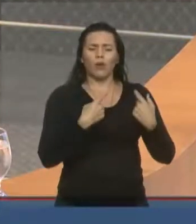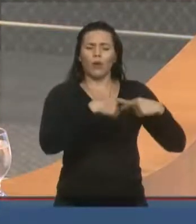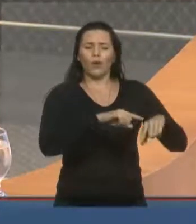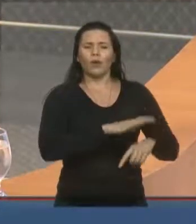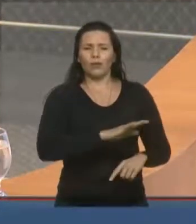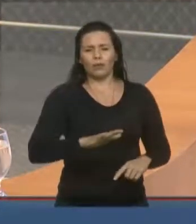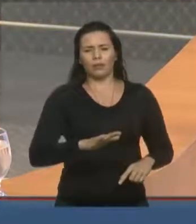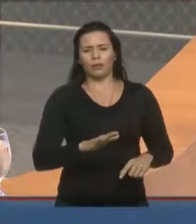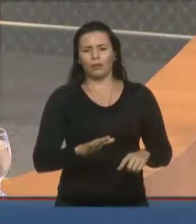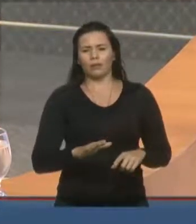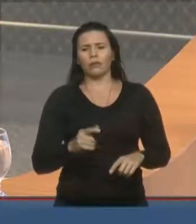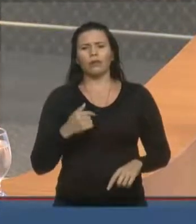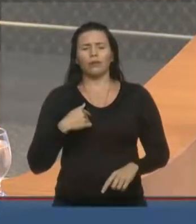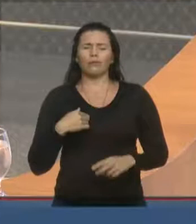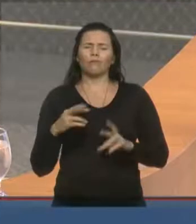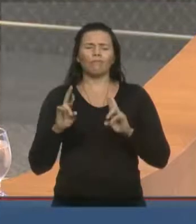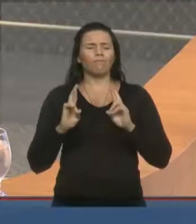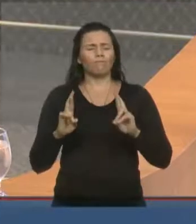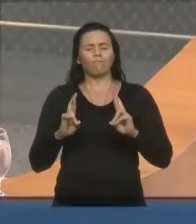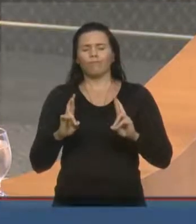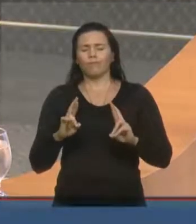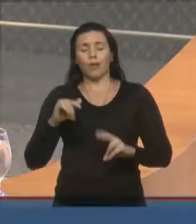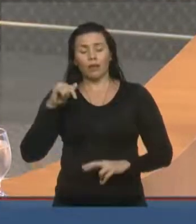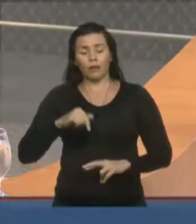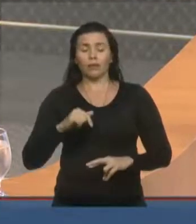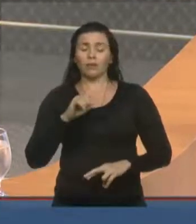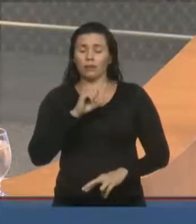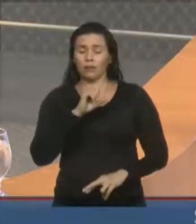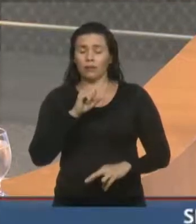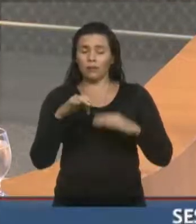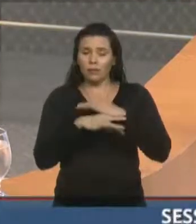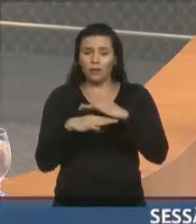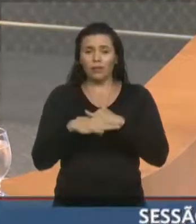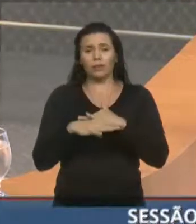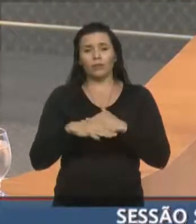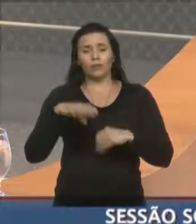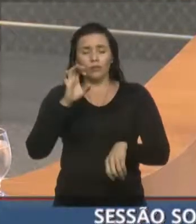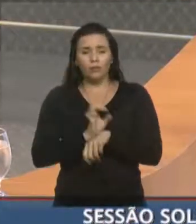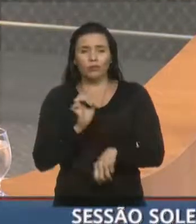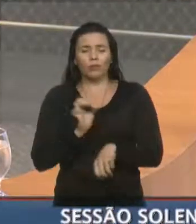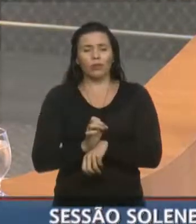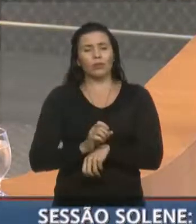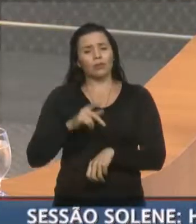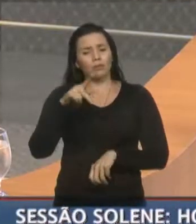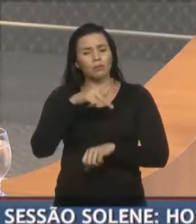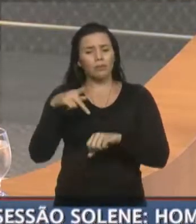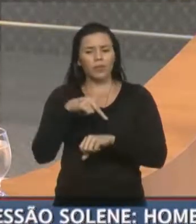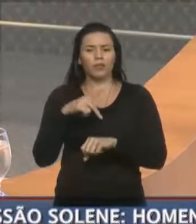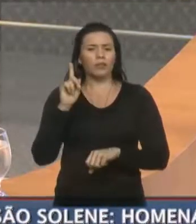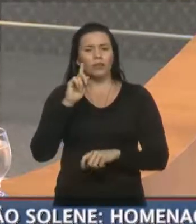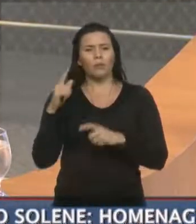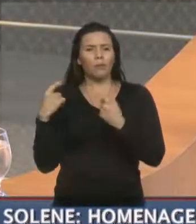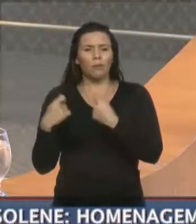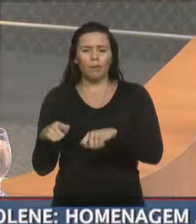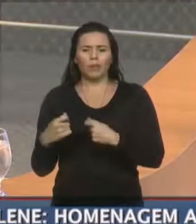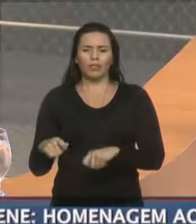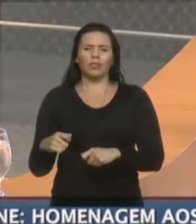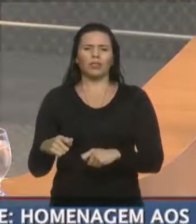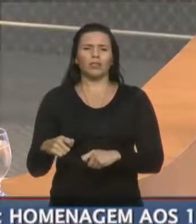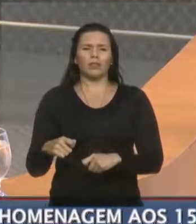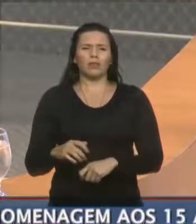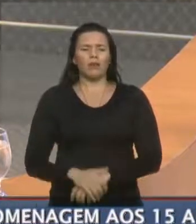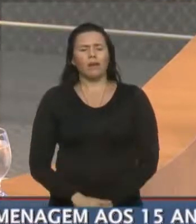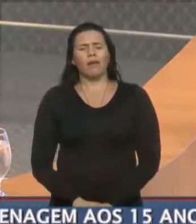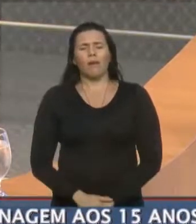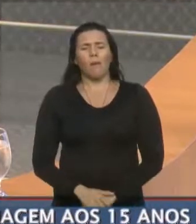dia, em nossa cidade, em nosso estado, em nosso país, no mundo em que nós vivemos, nós não tenhamos crimes tão